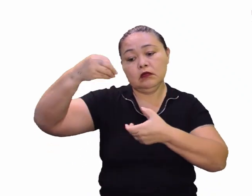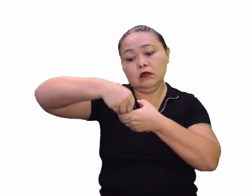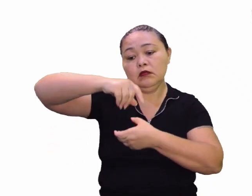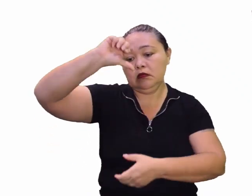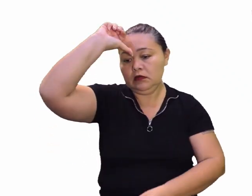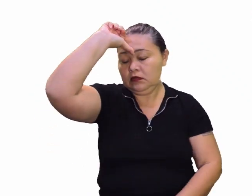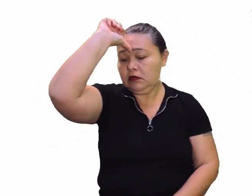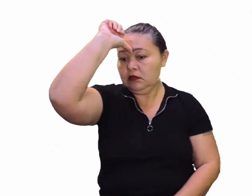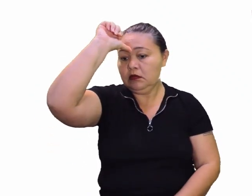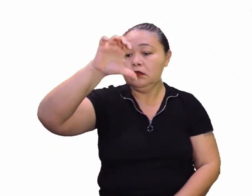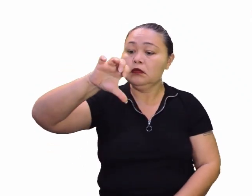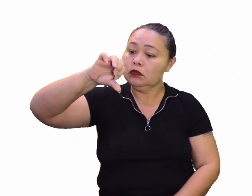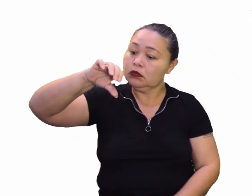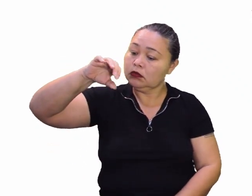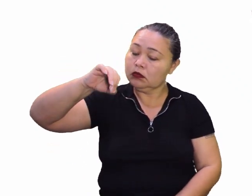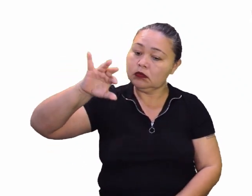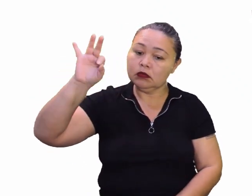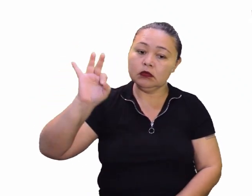Índia, que